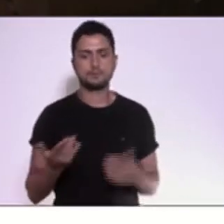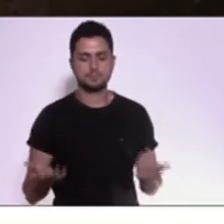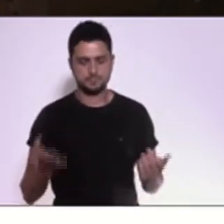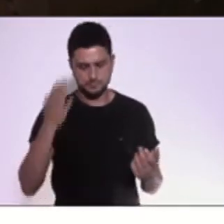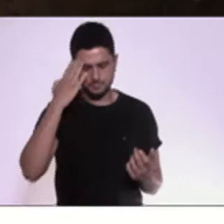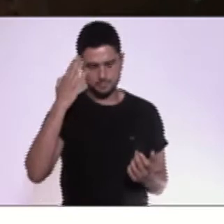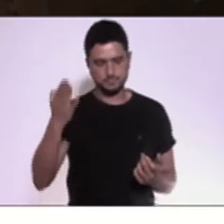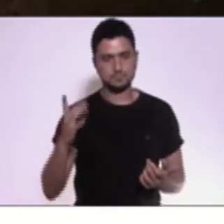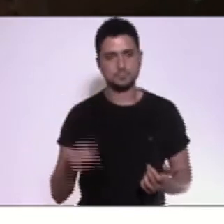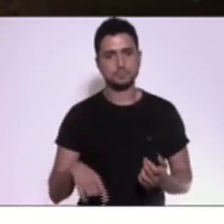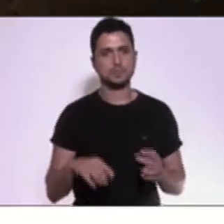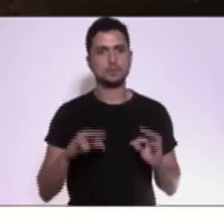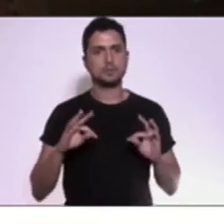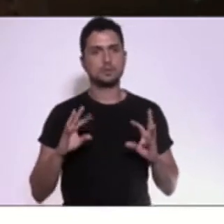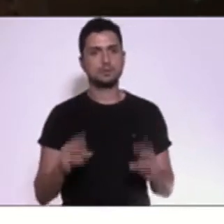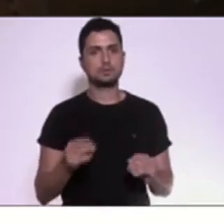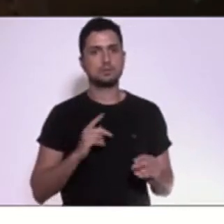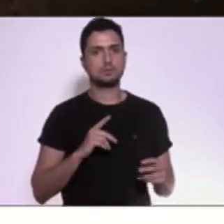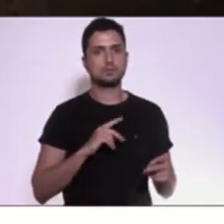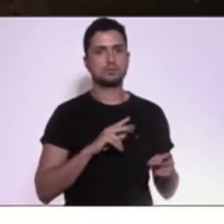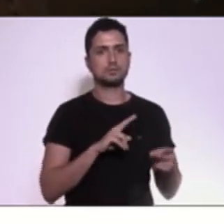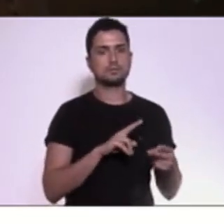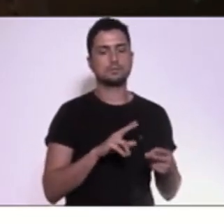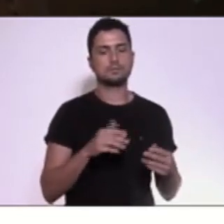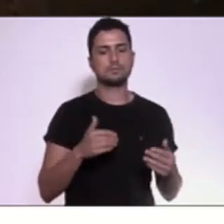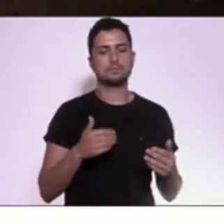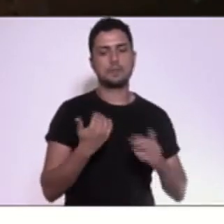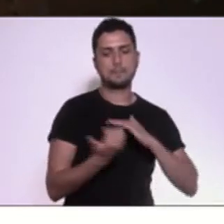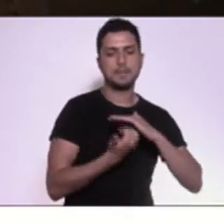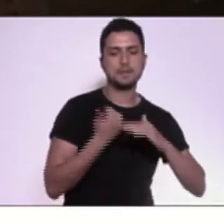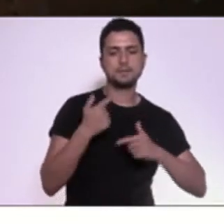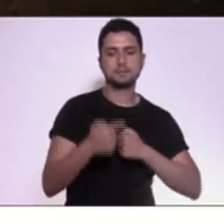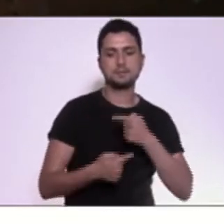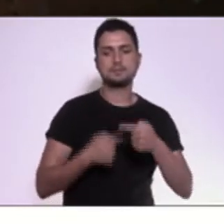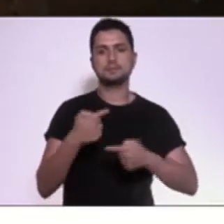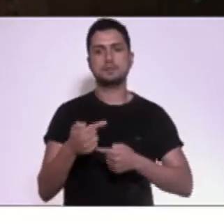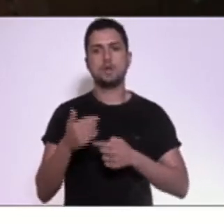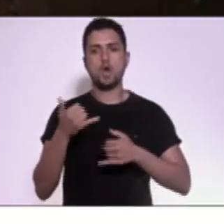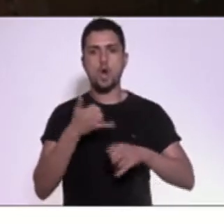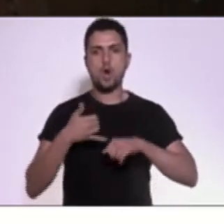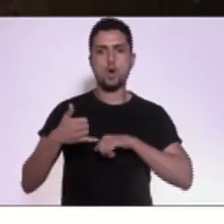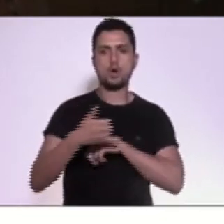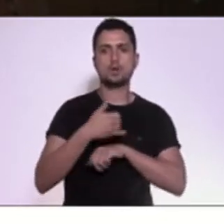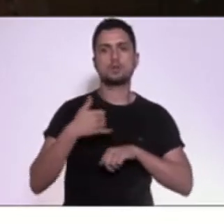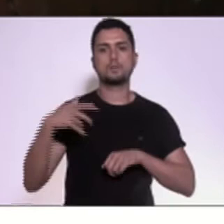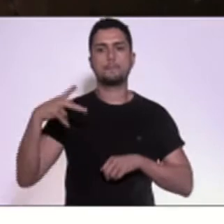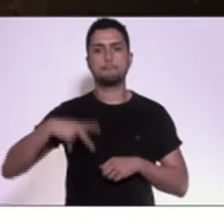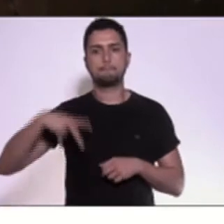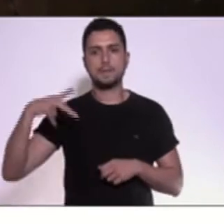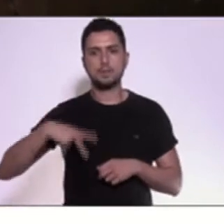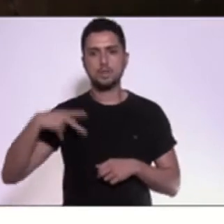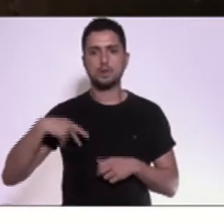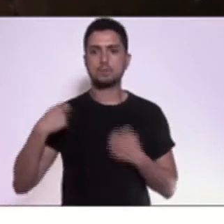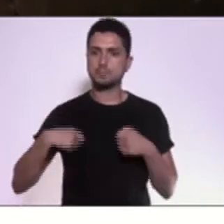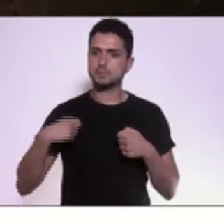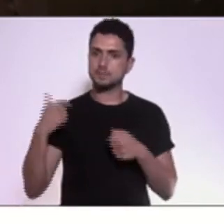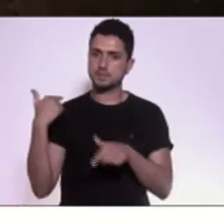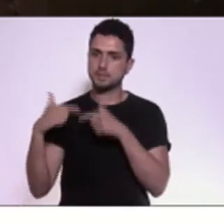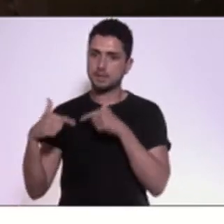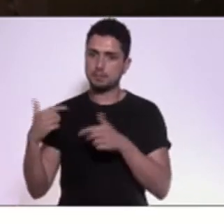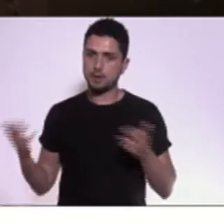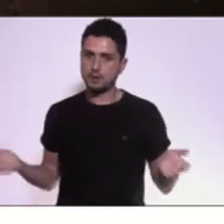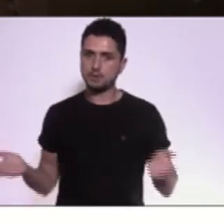a cadeia que emprega ali de óleo, gás, petróleo do Comperj, ela tem que empregar as pessoas daquela